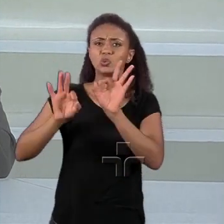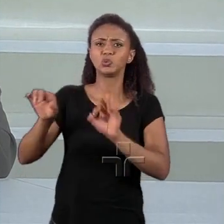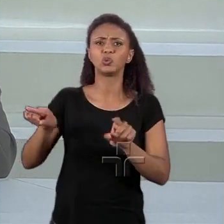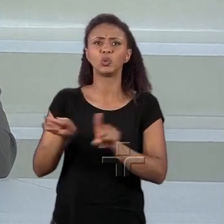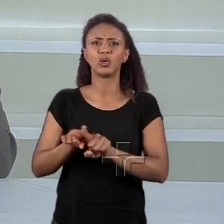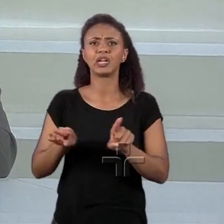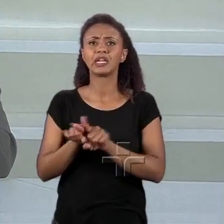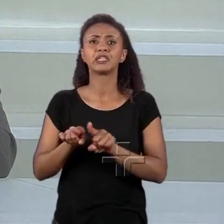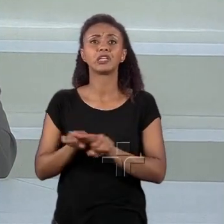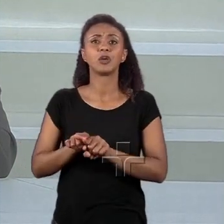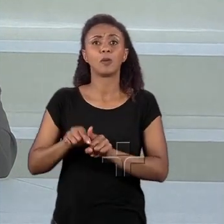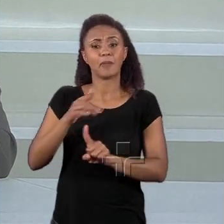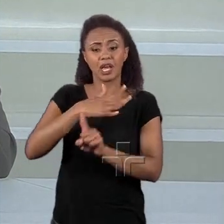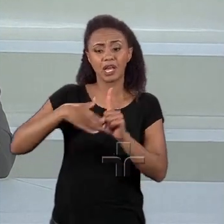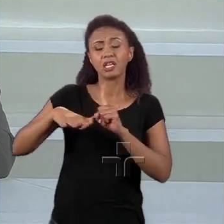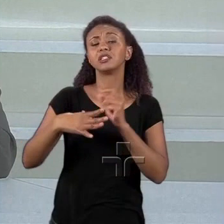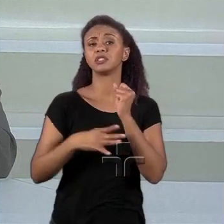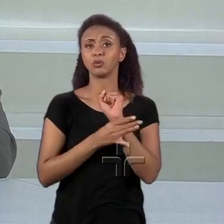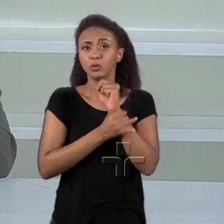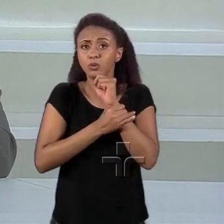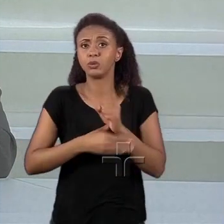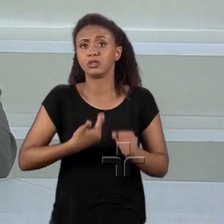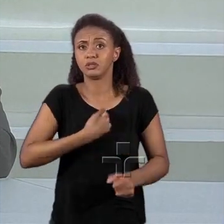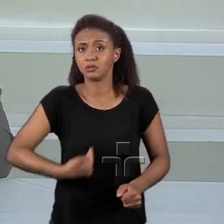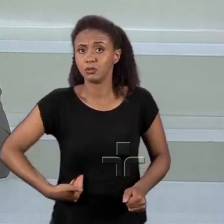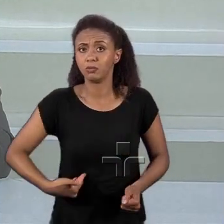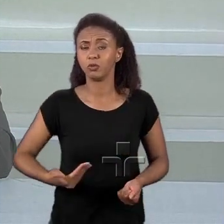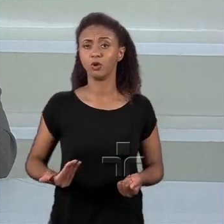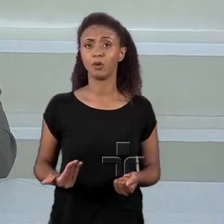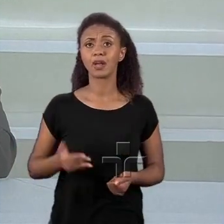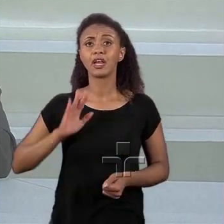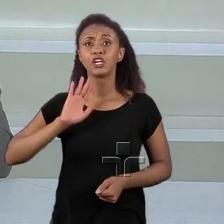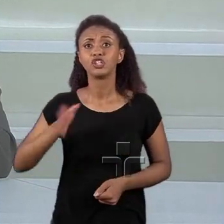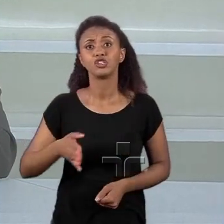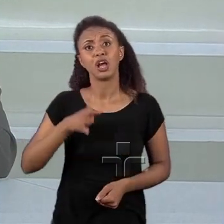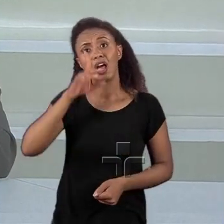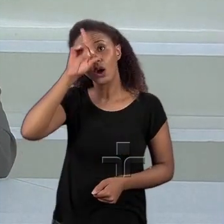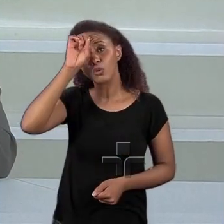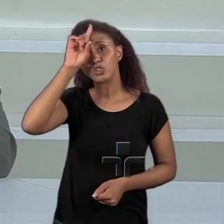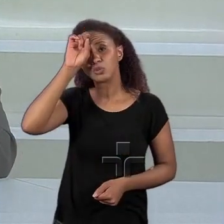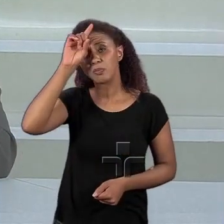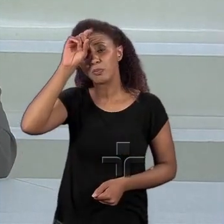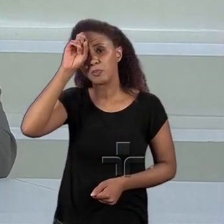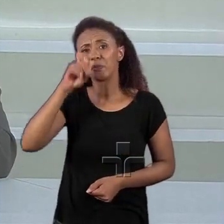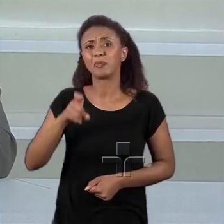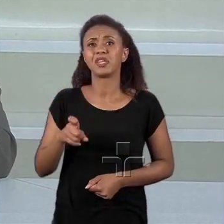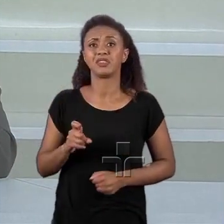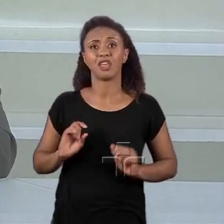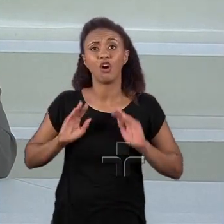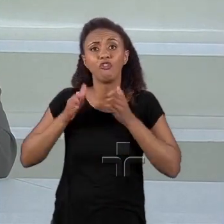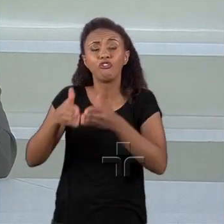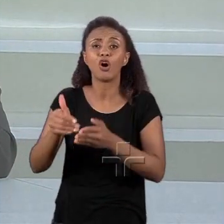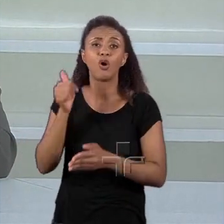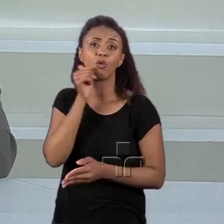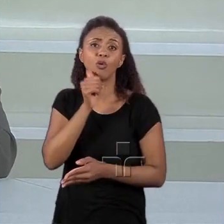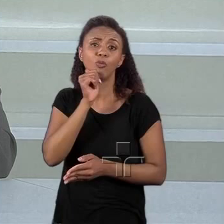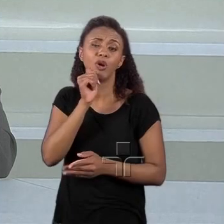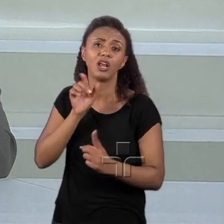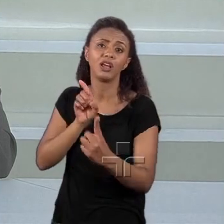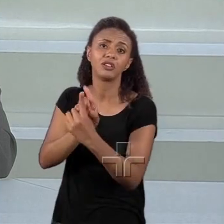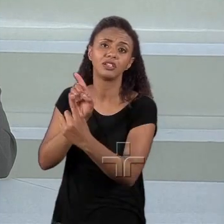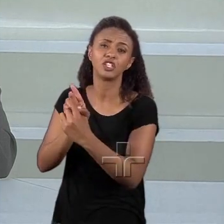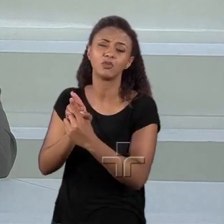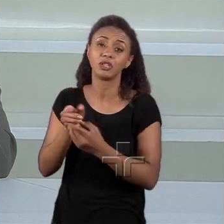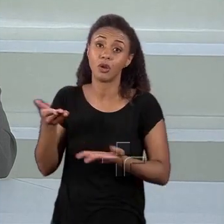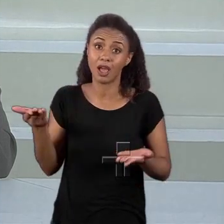redução de homicídios. O que fez, sobretudo, em 3 hospitais de atendimento às mulheres. E nesse Outubro Rosa, eu acredito